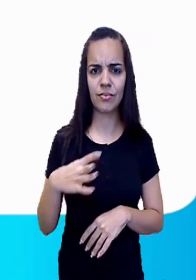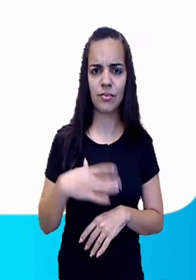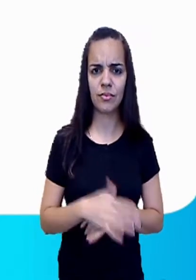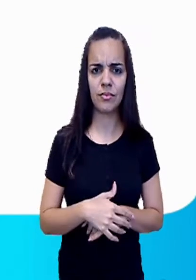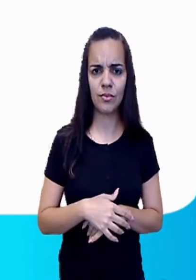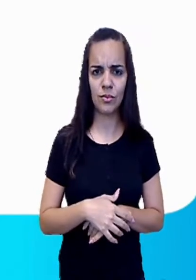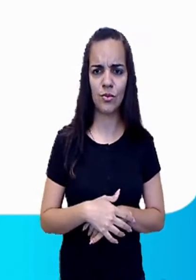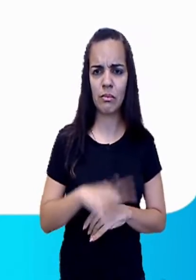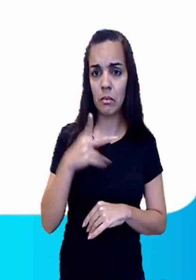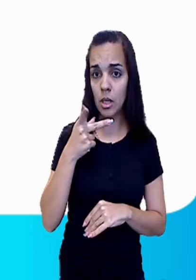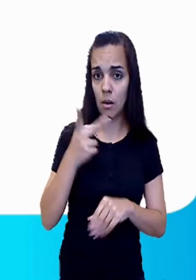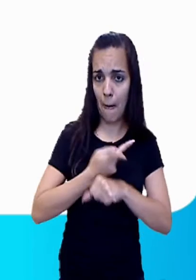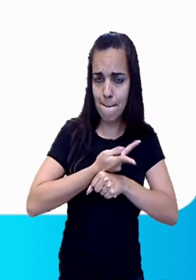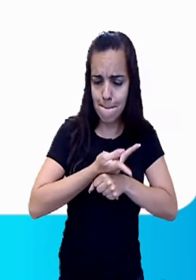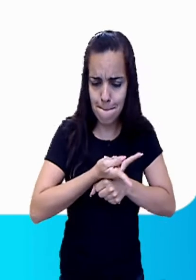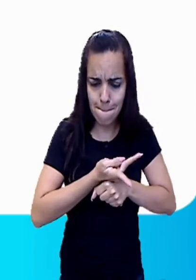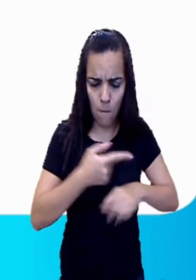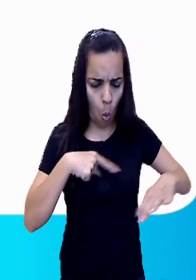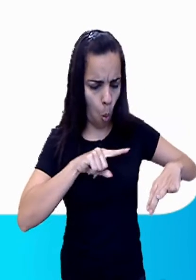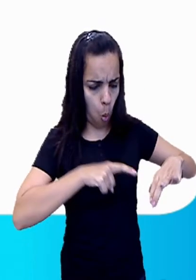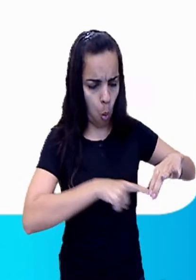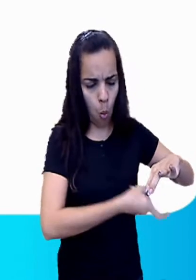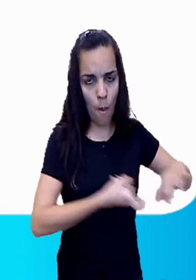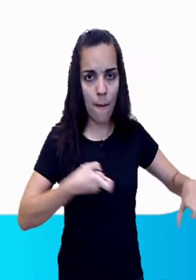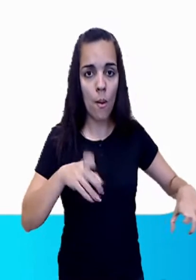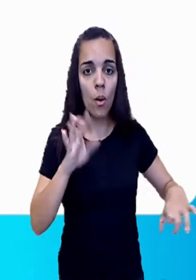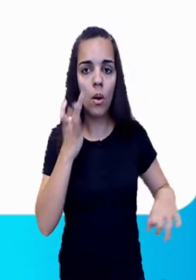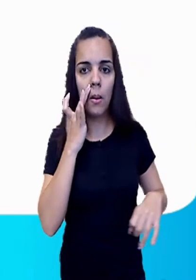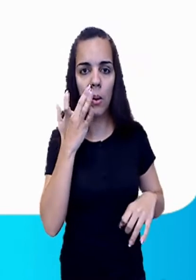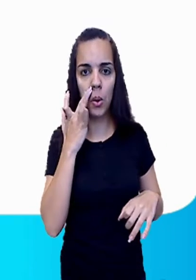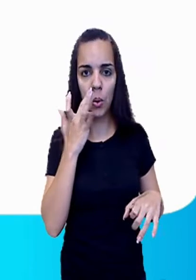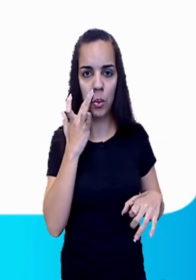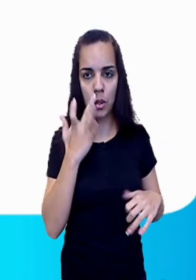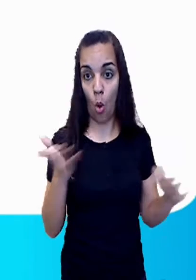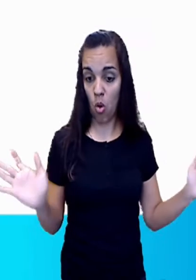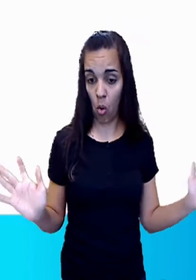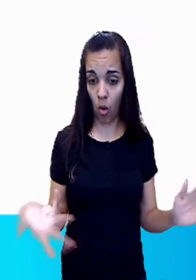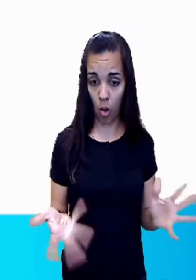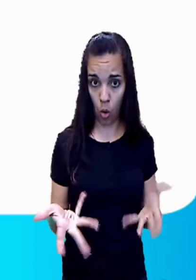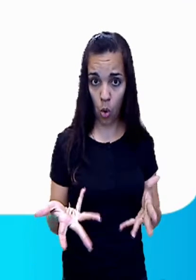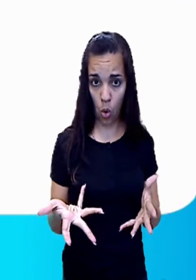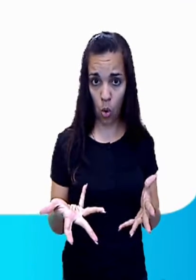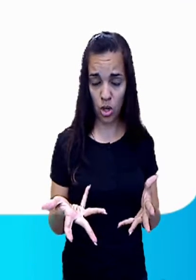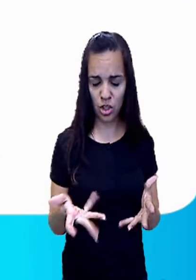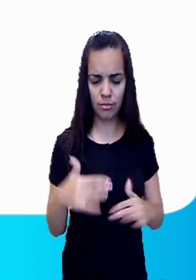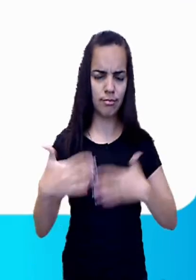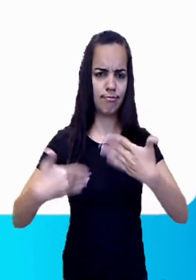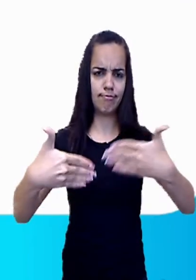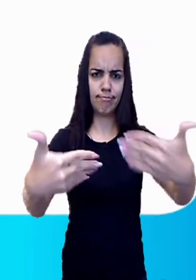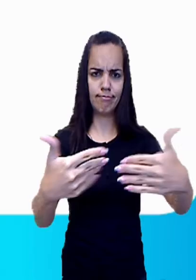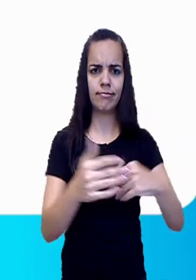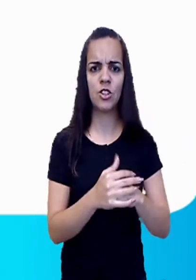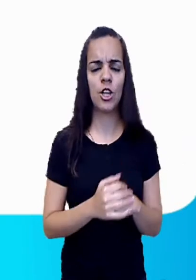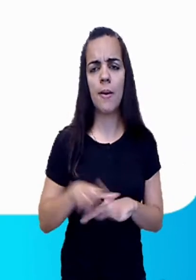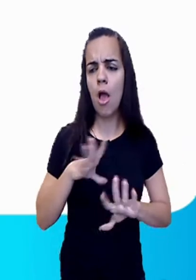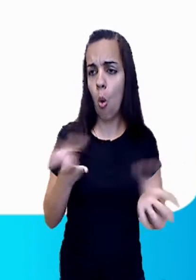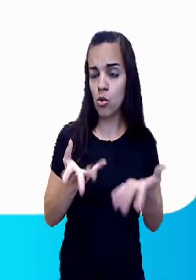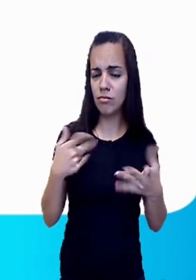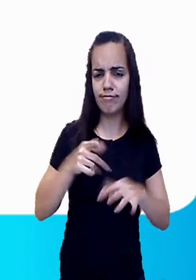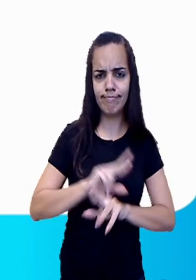da mineração do ouro, hoje essa mineração do ouro ela é muito evoluída. A gente trabalha com máquinas